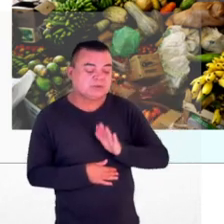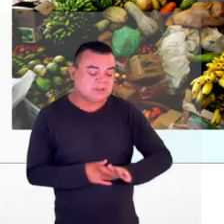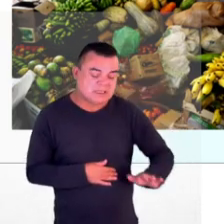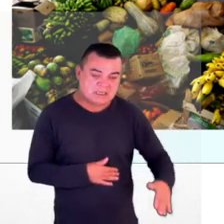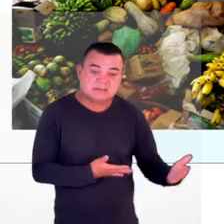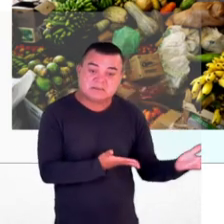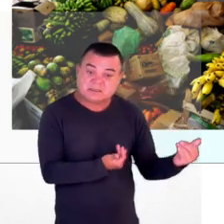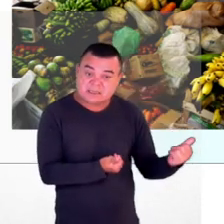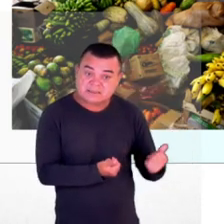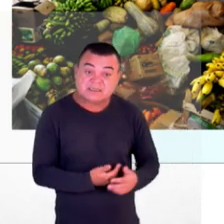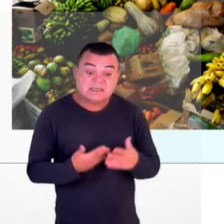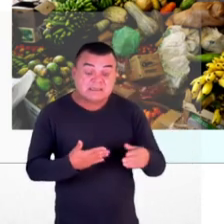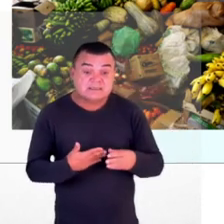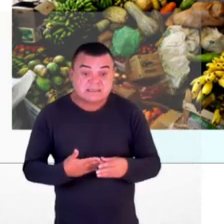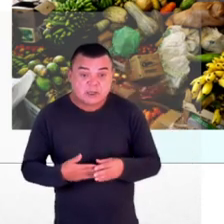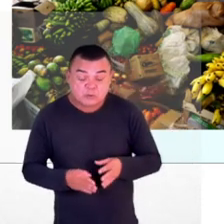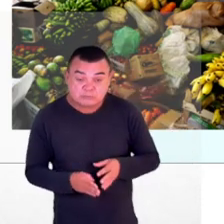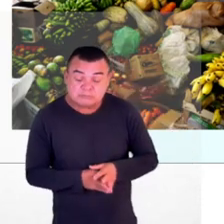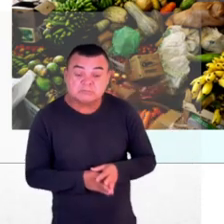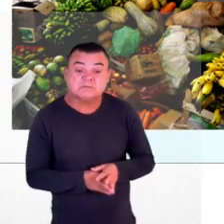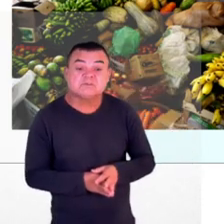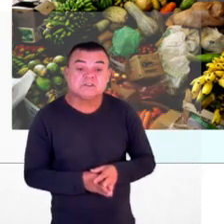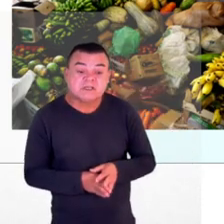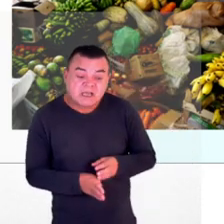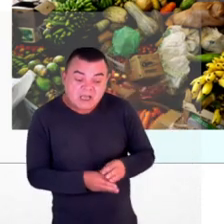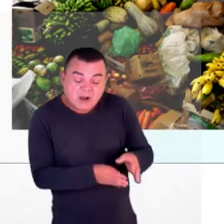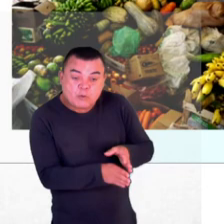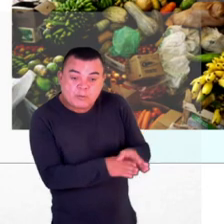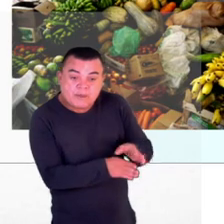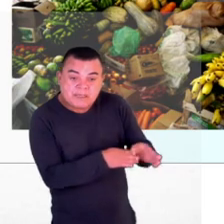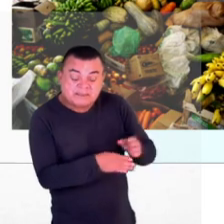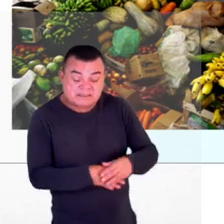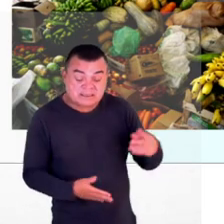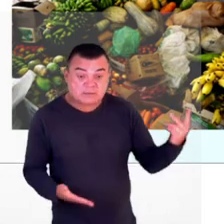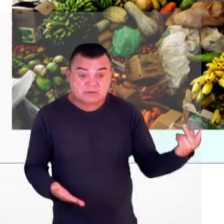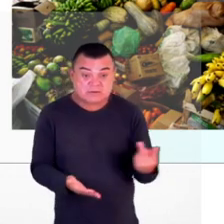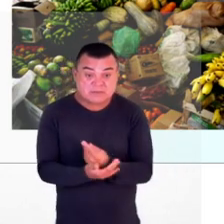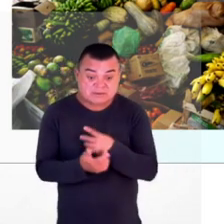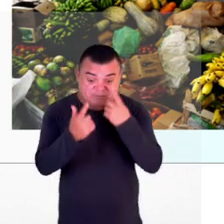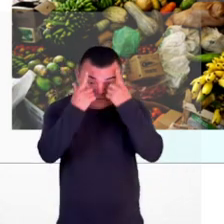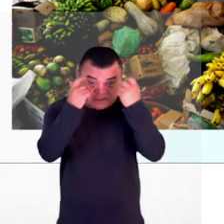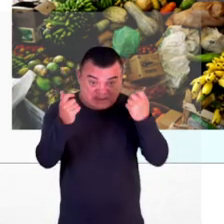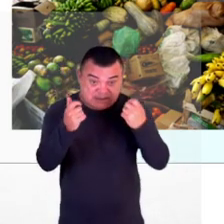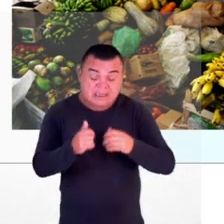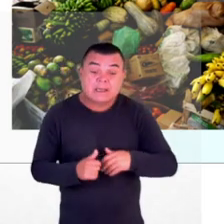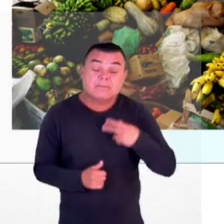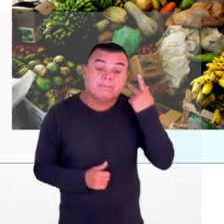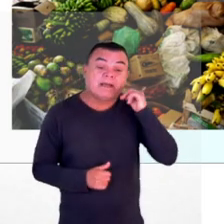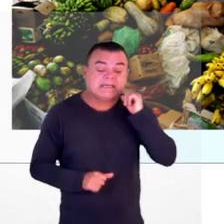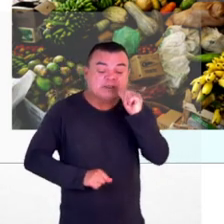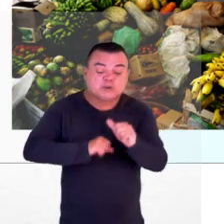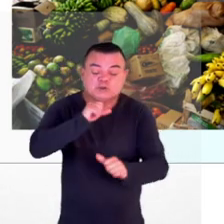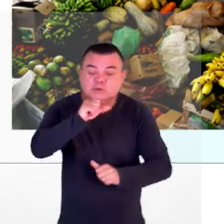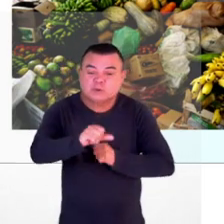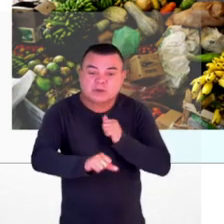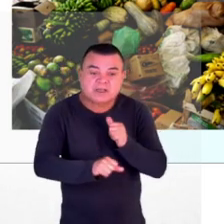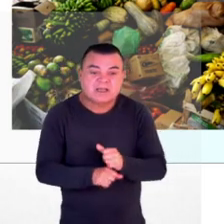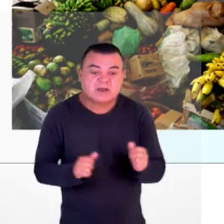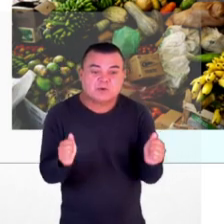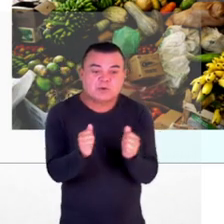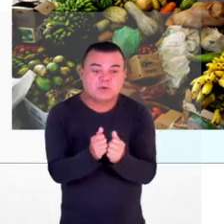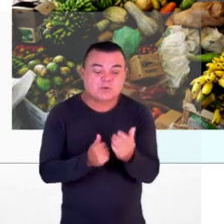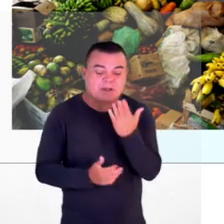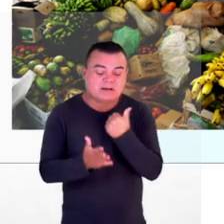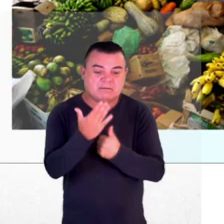condição né de violência por em troca de alimento inclusive né e em troca de alimento que talvez